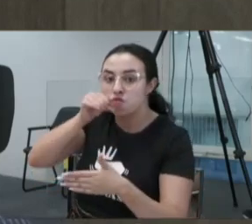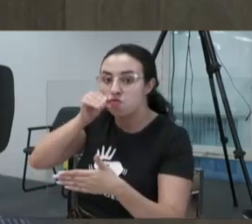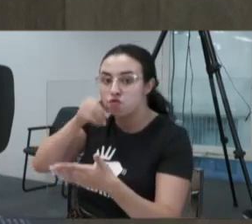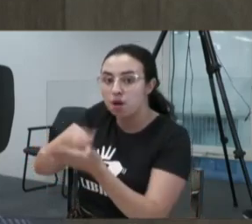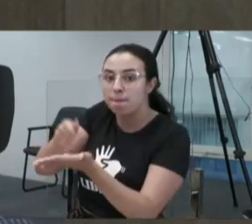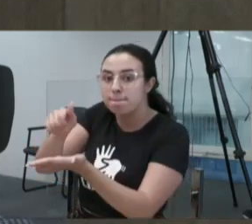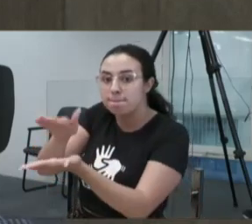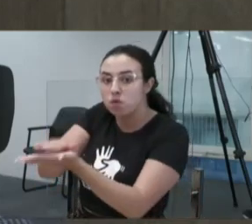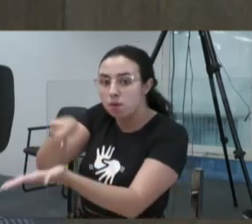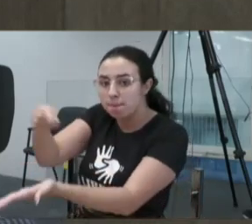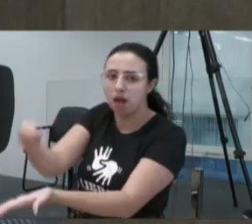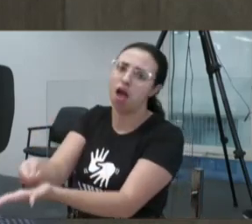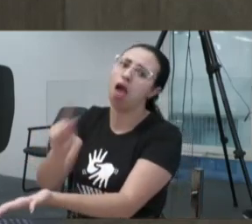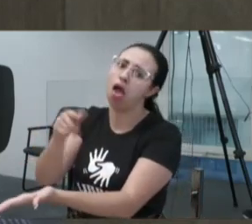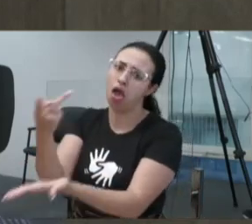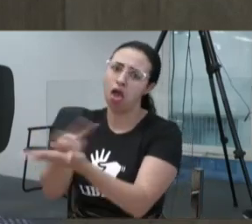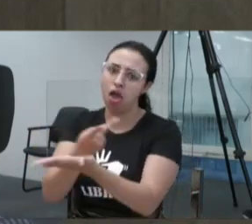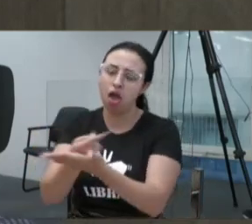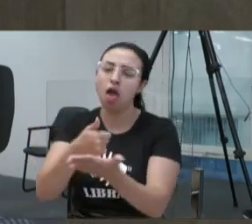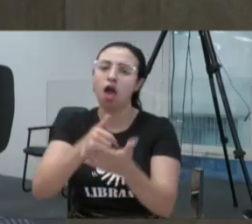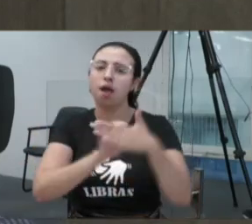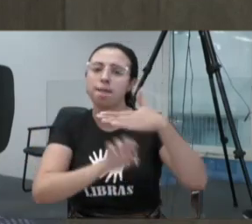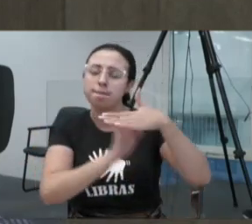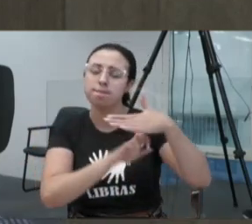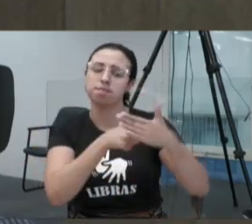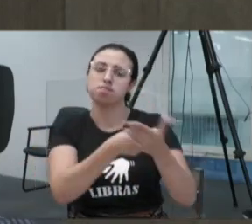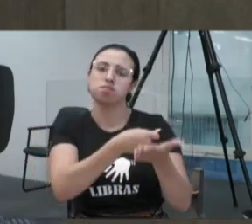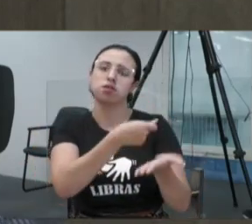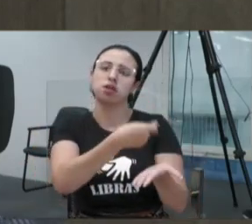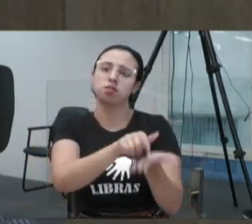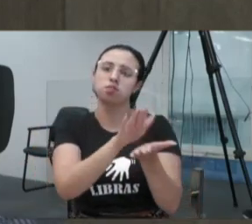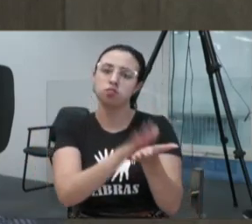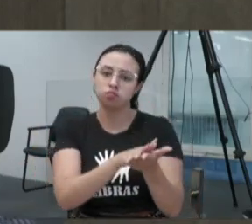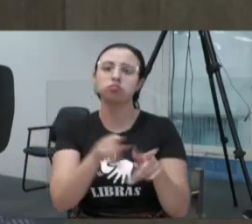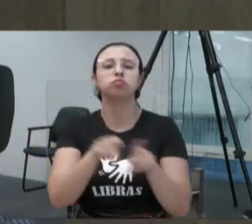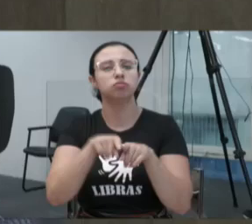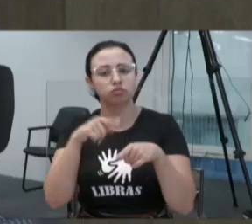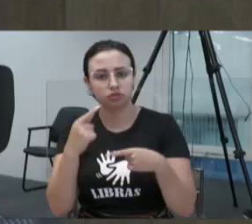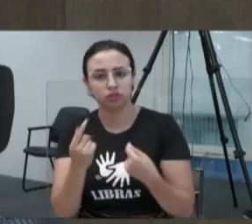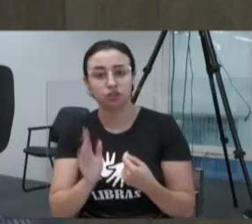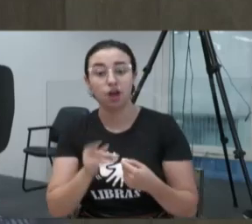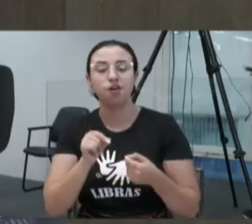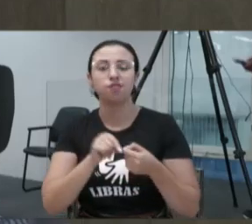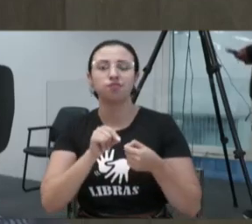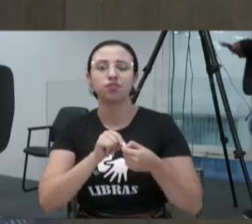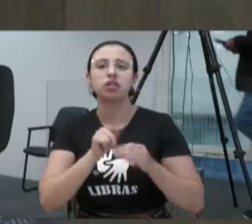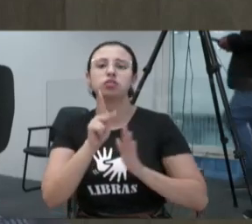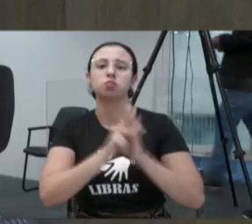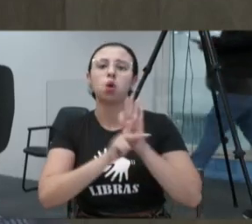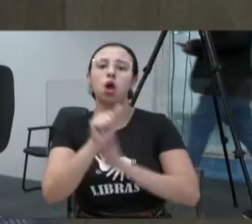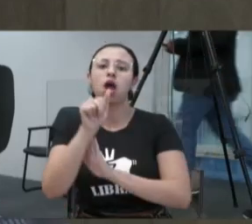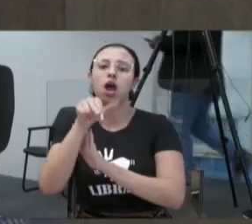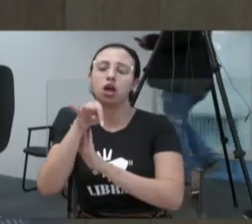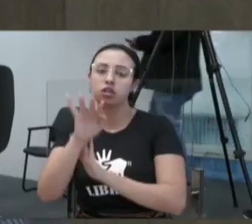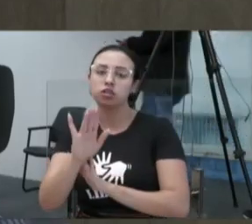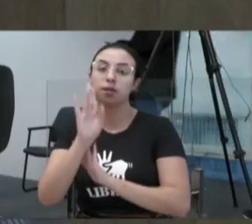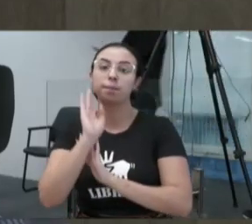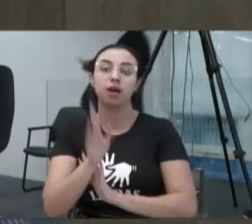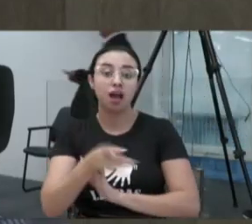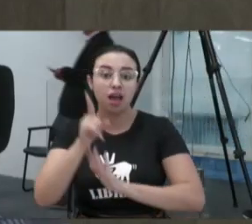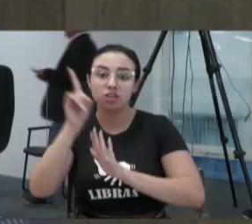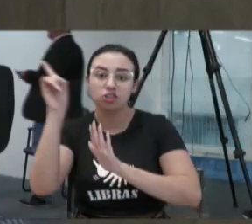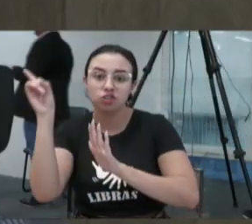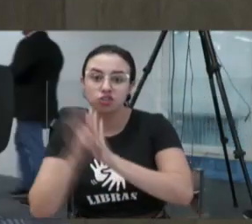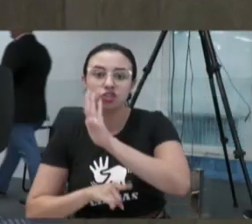motorista, está errado. As multas é para a empresa, né? Eu até fui autor de um outro projeto dando essa garantia, mas isso já é garantido na própria